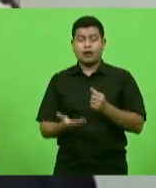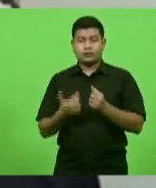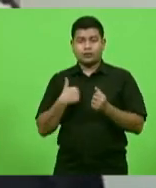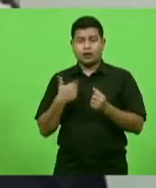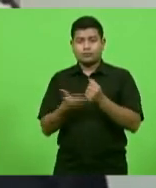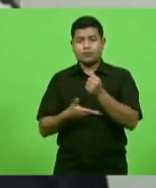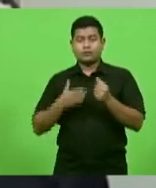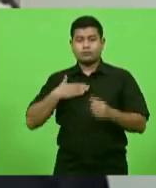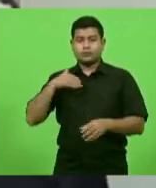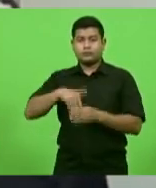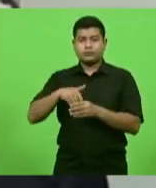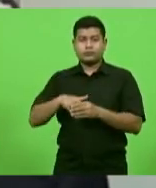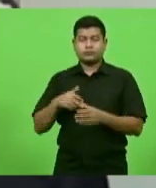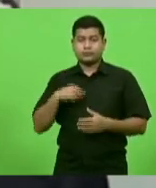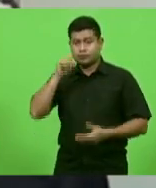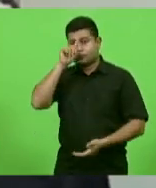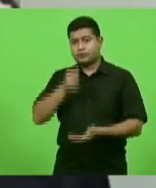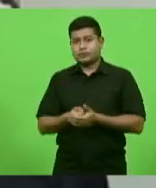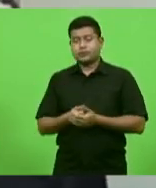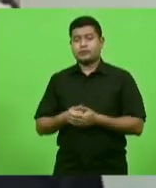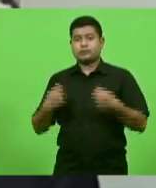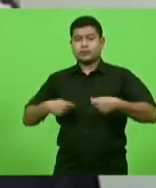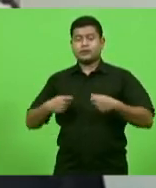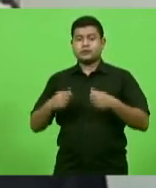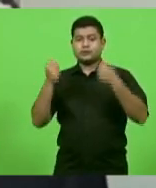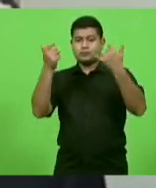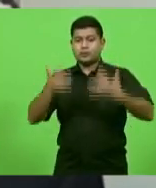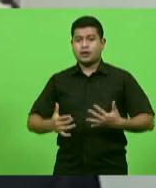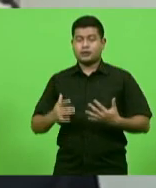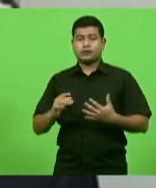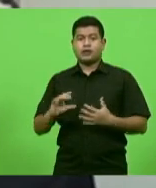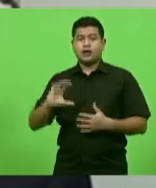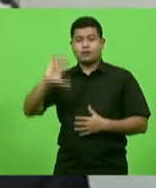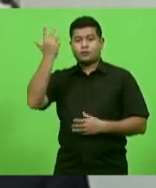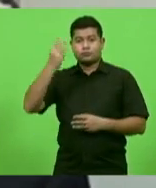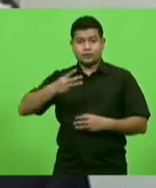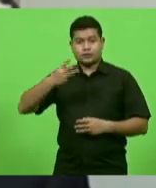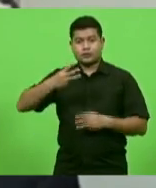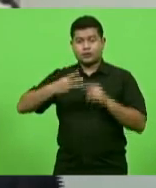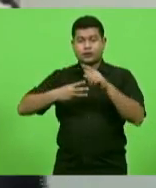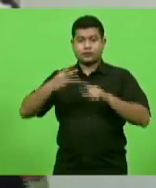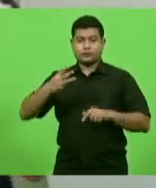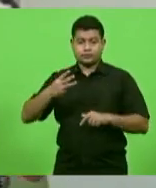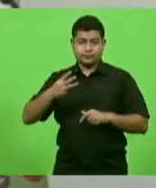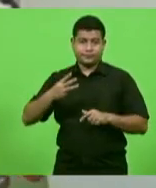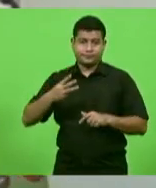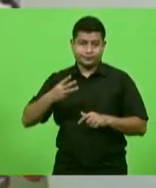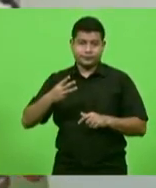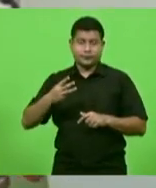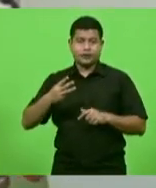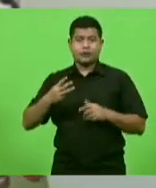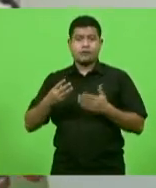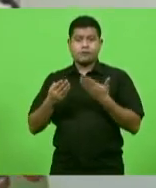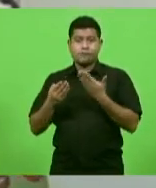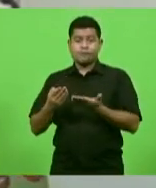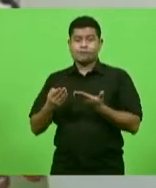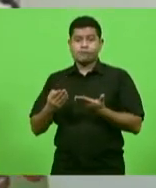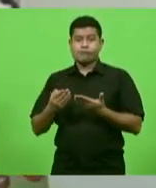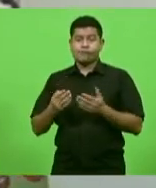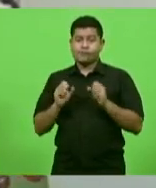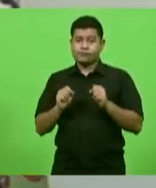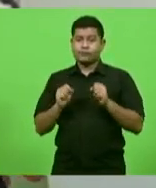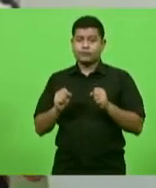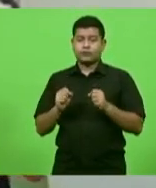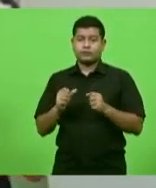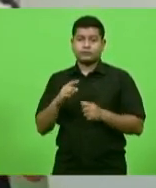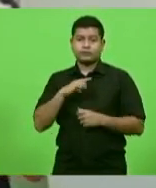voto para decidir é preciso também citar Três fatos supervenientes públicos e notórios que sumiram completamente qualquer